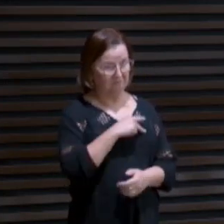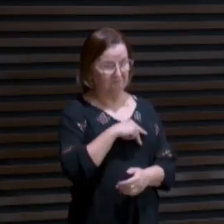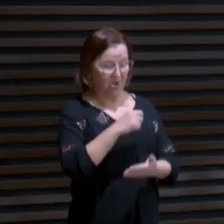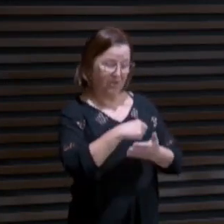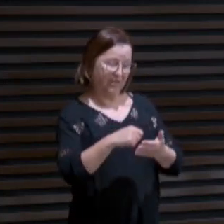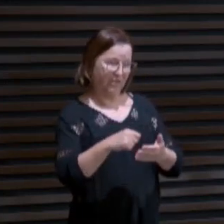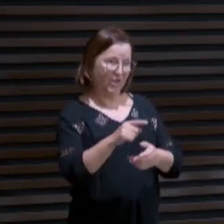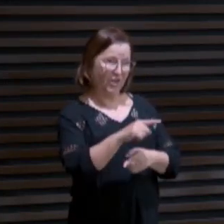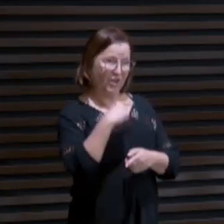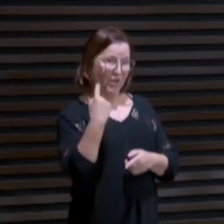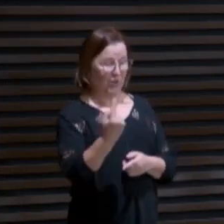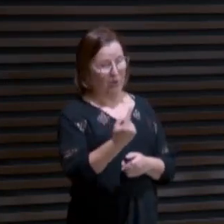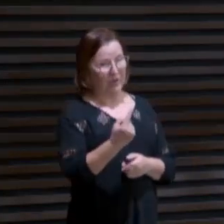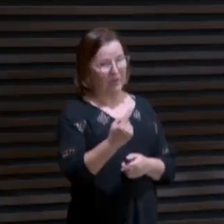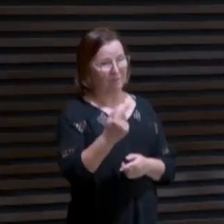os homens.